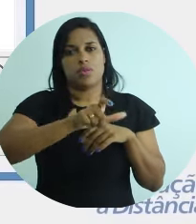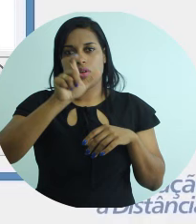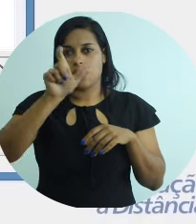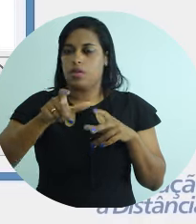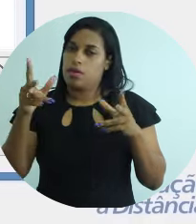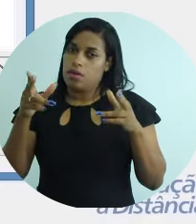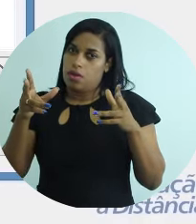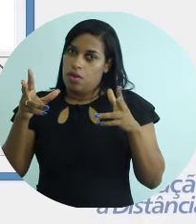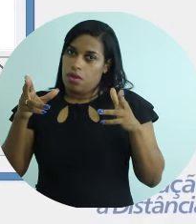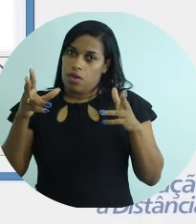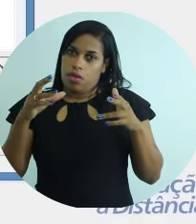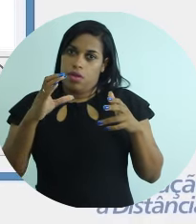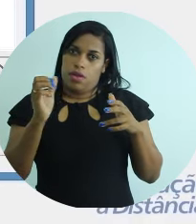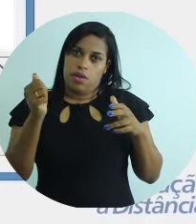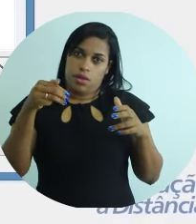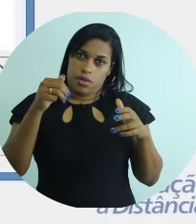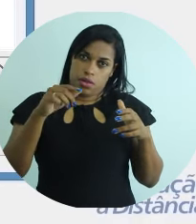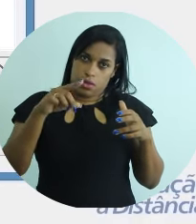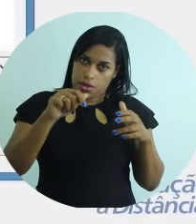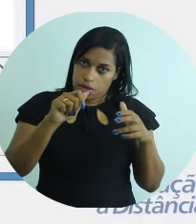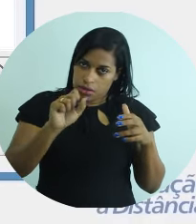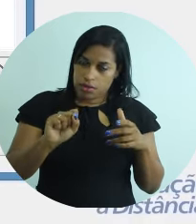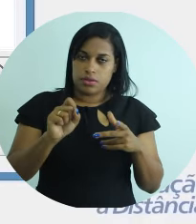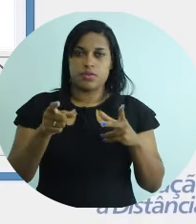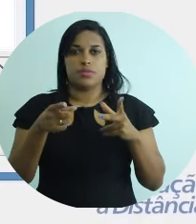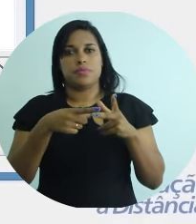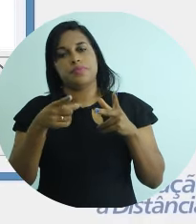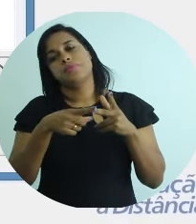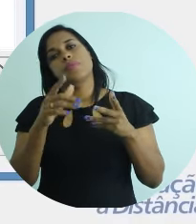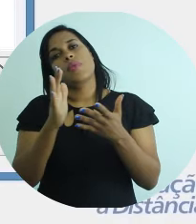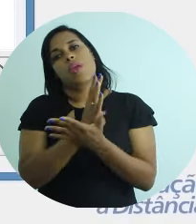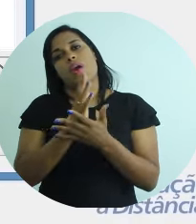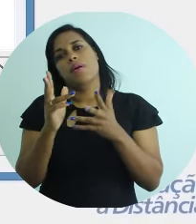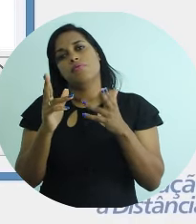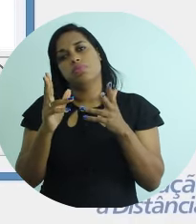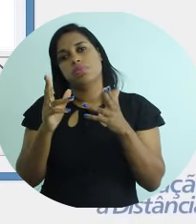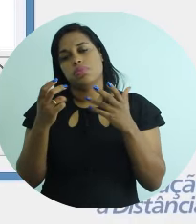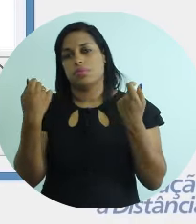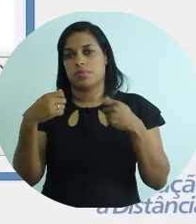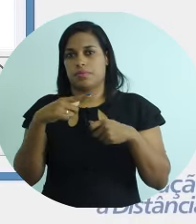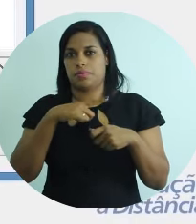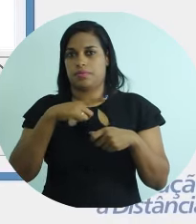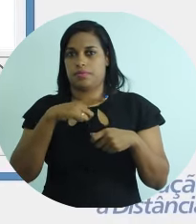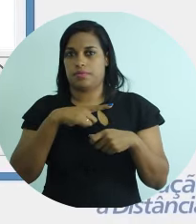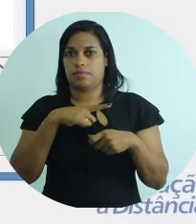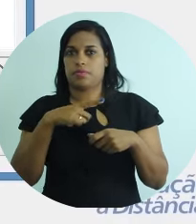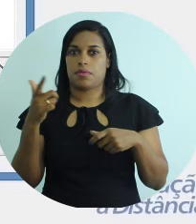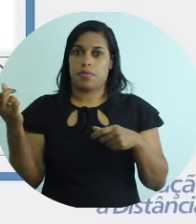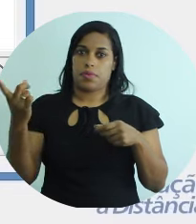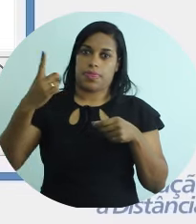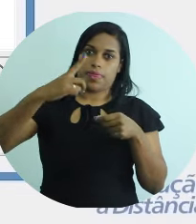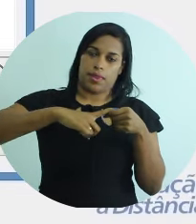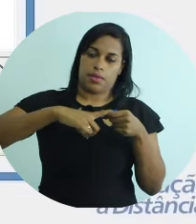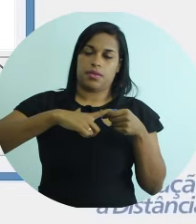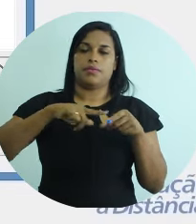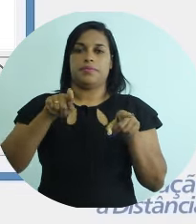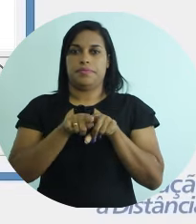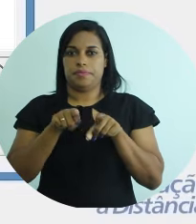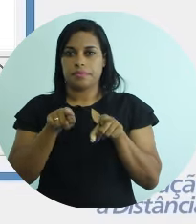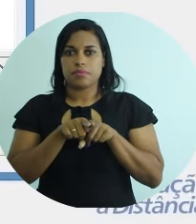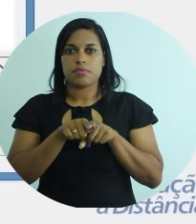do Gimp, como, por exemplo, camadas e alguns ajustes que você fez aqui no Gimp, você vai poder retornar a eles